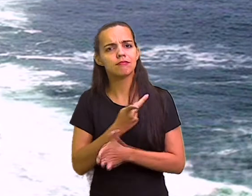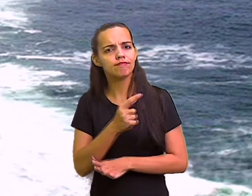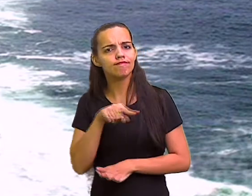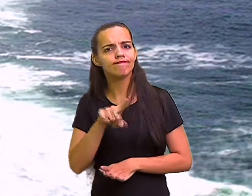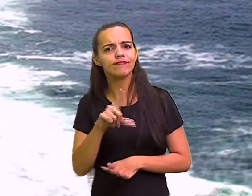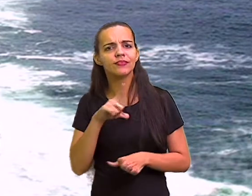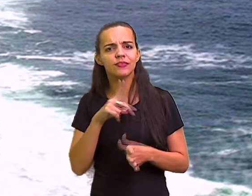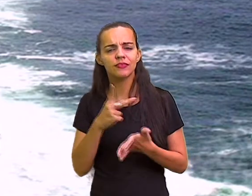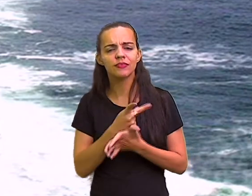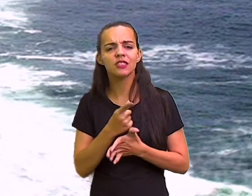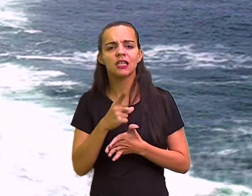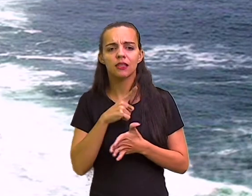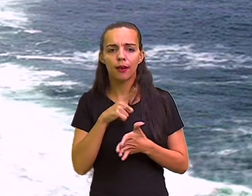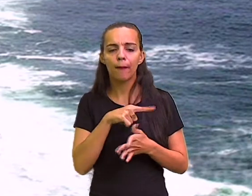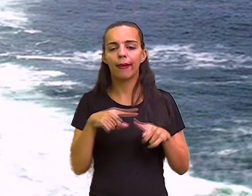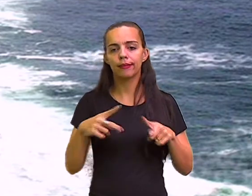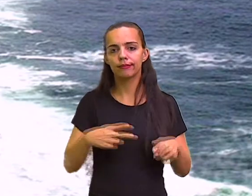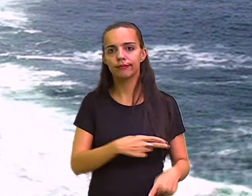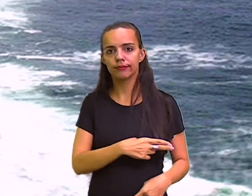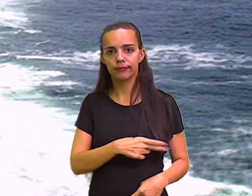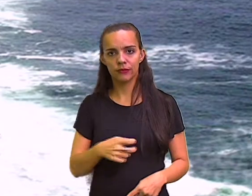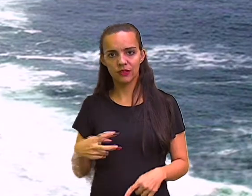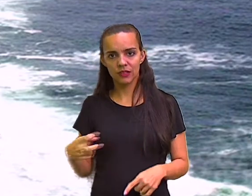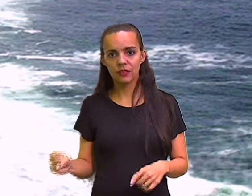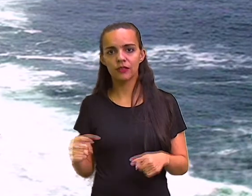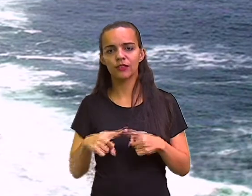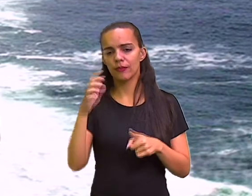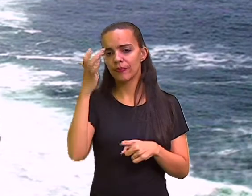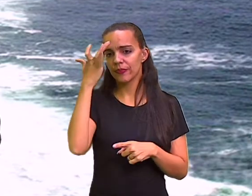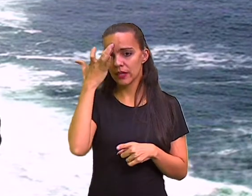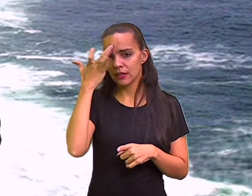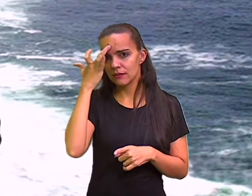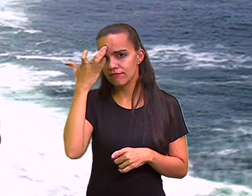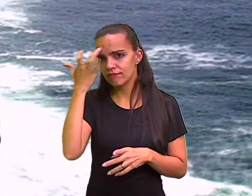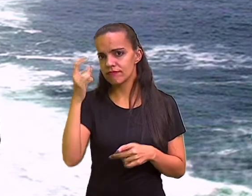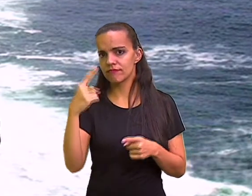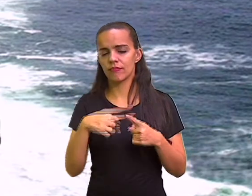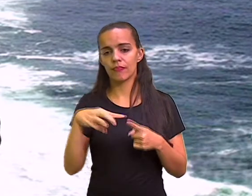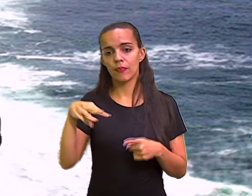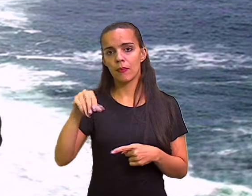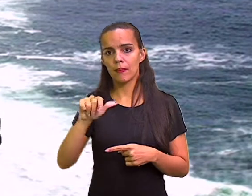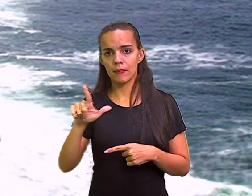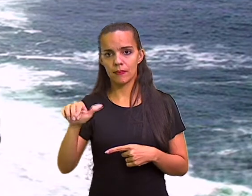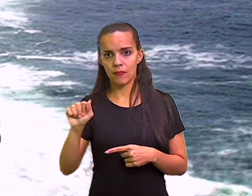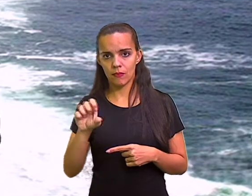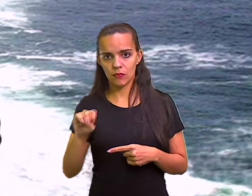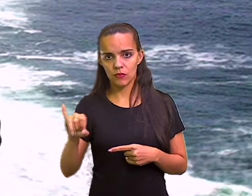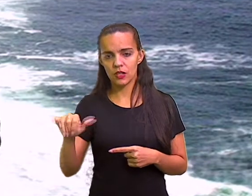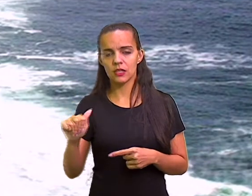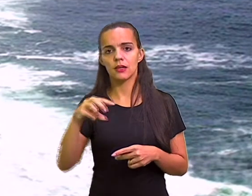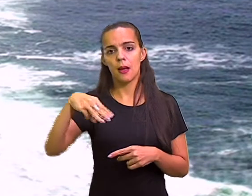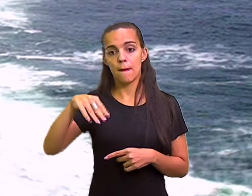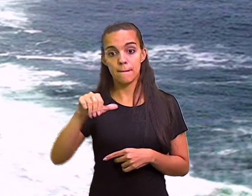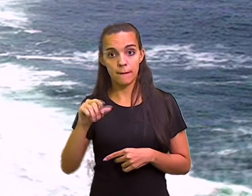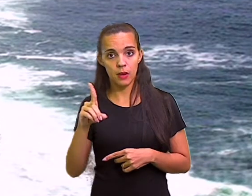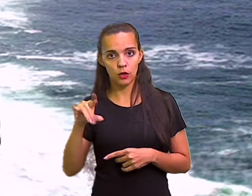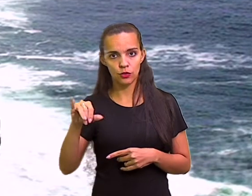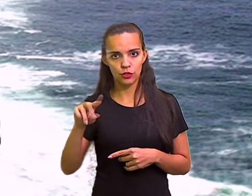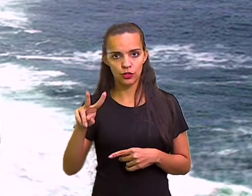seguido da própria Indonésia, Índia, Tailândia, Malásia, Maldivas